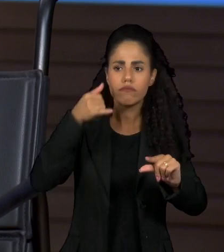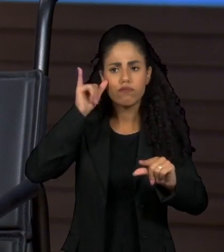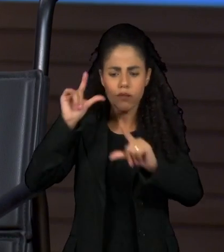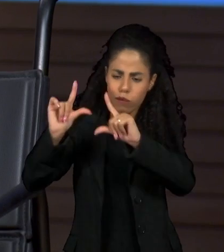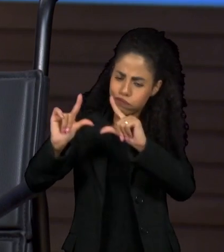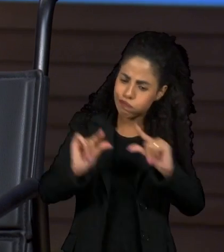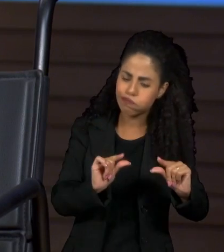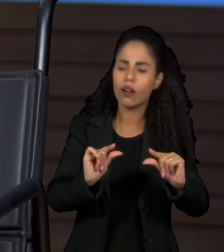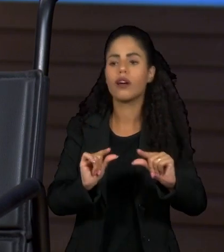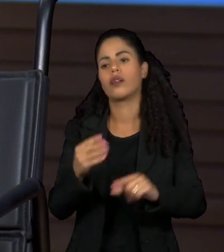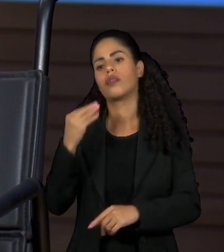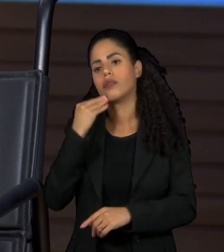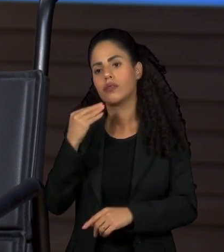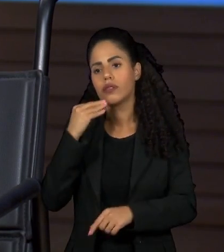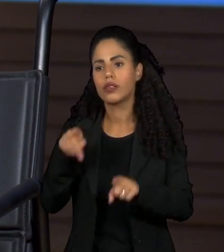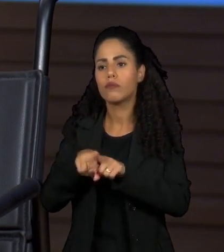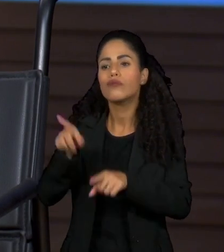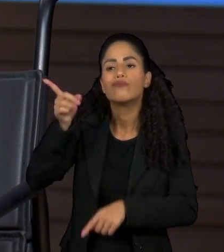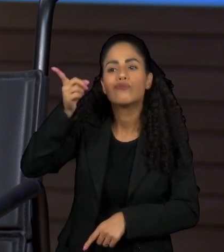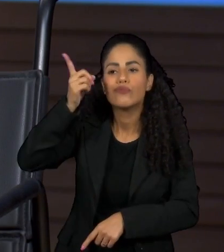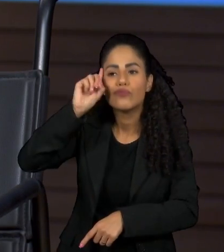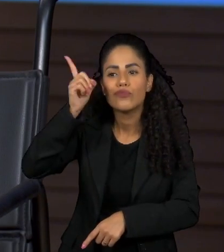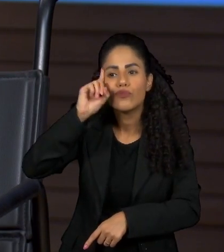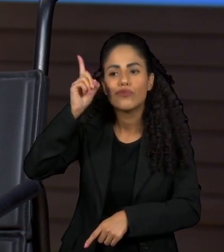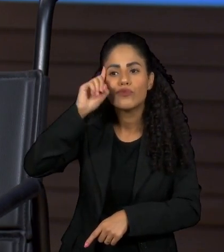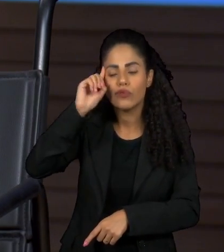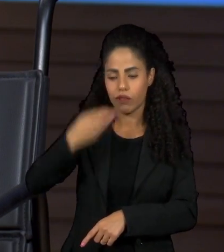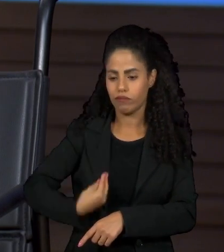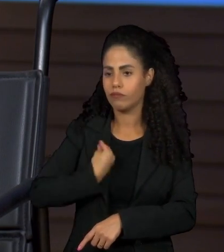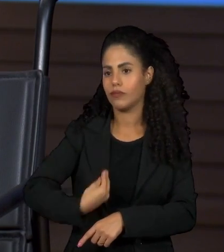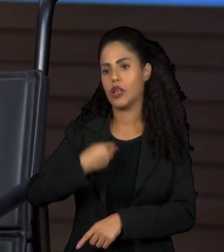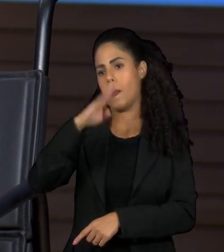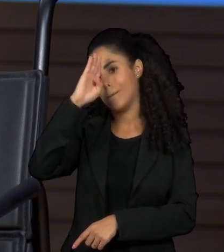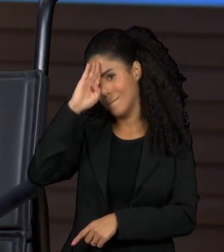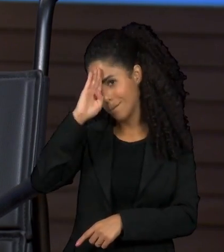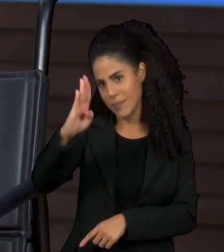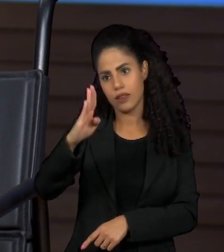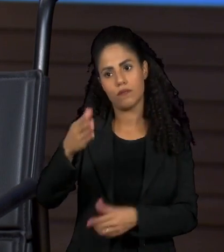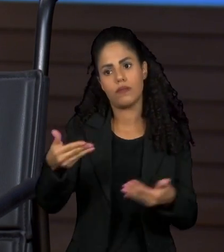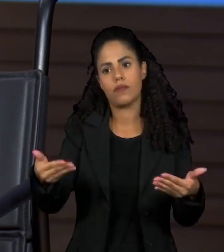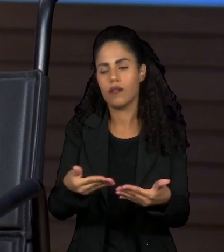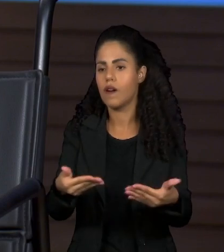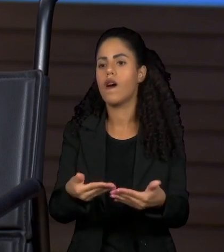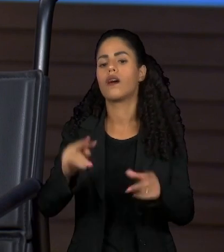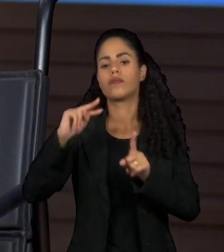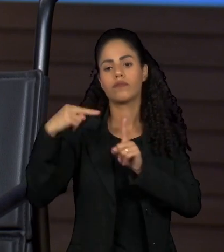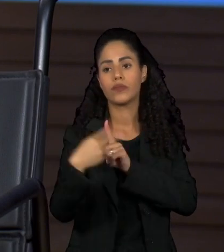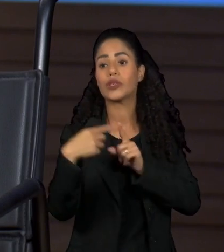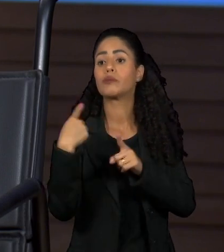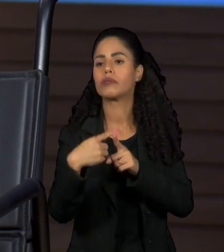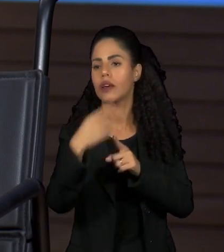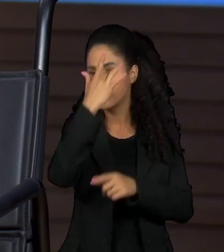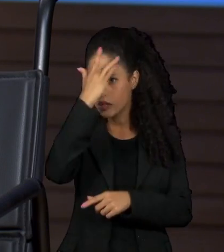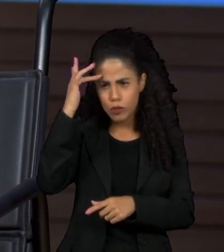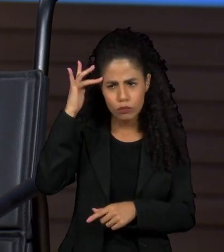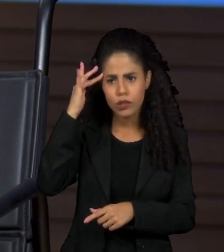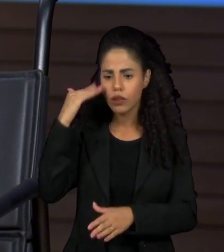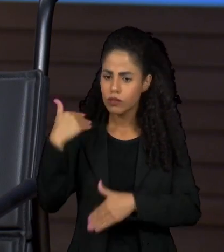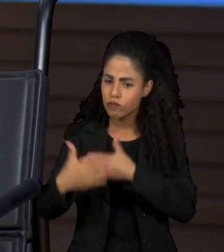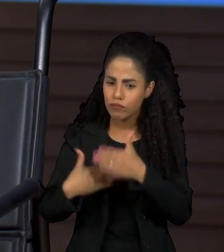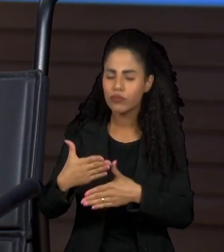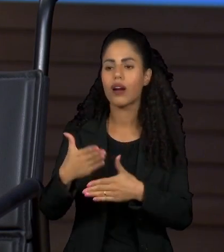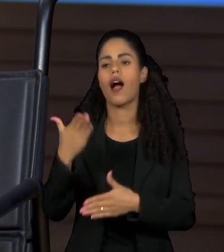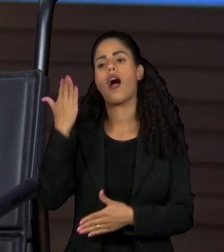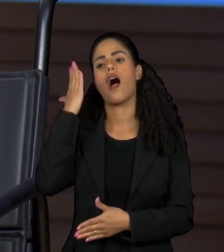gera no nosso dia a dia, acho que é o principal ponto, até porque quando as pessoas geram resíduos, elas conseguem ter